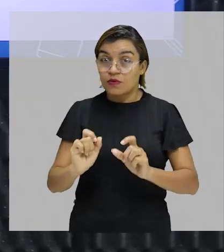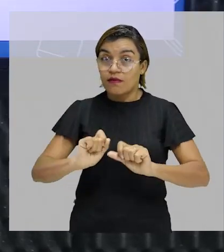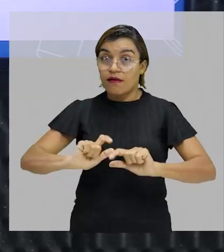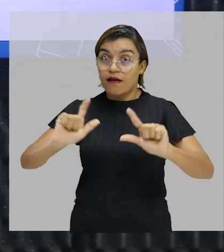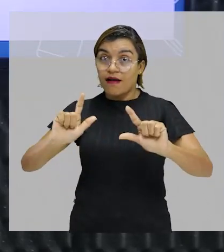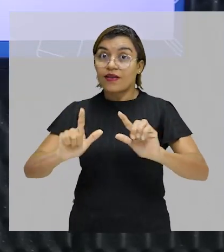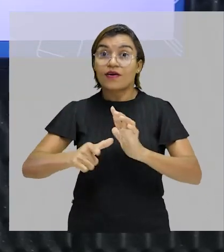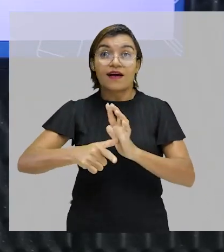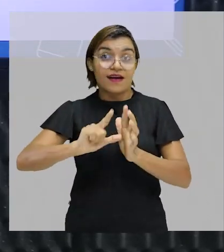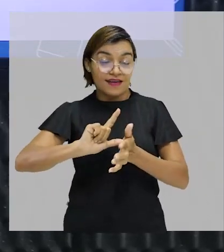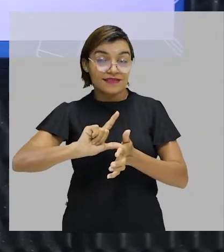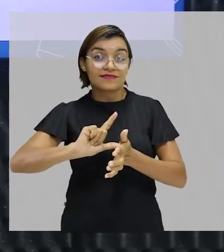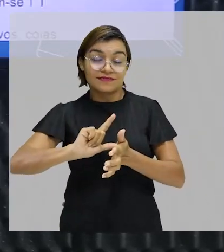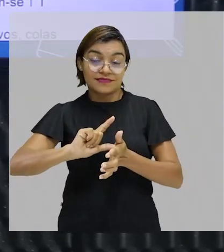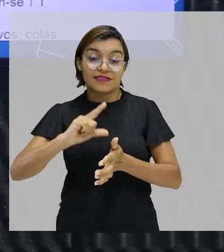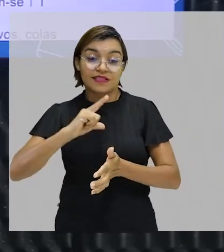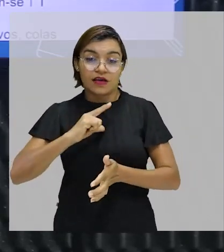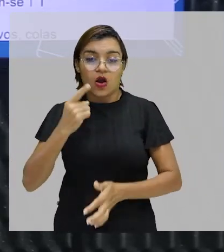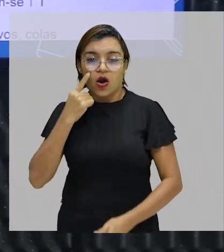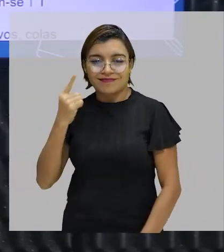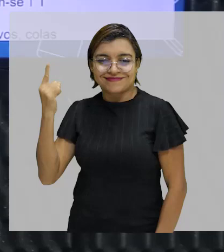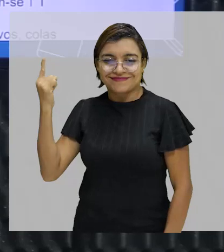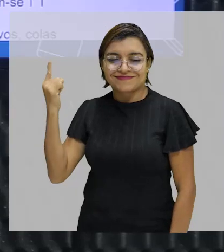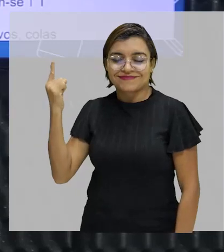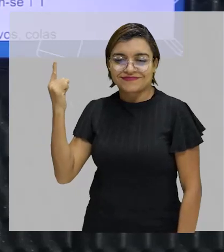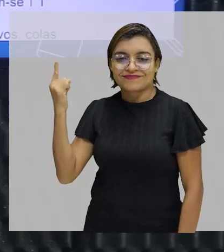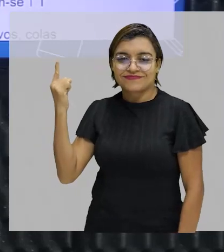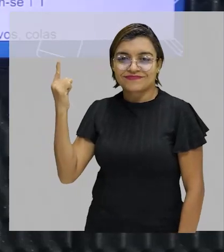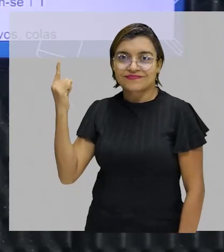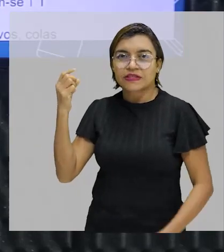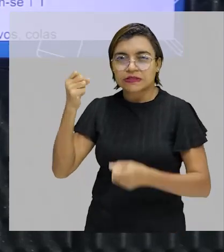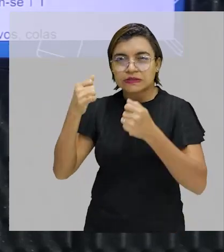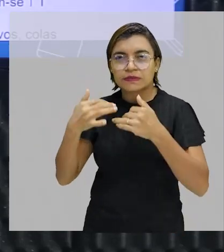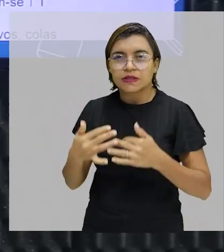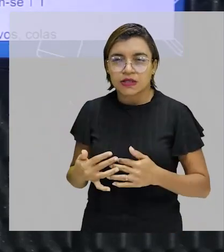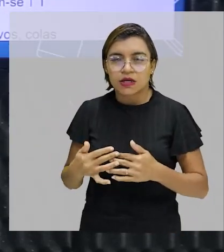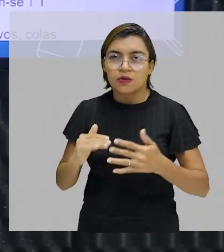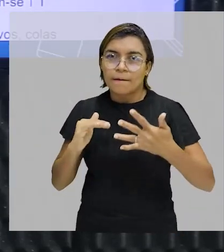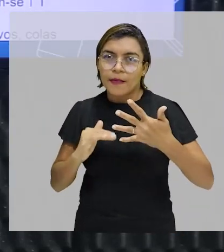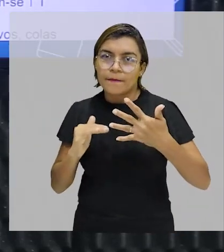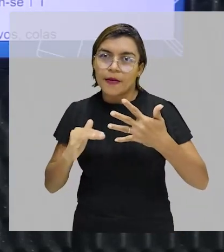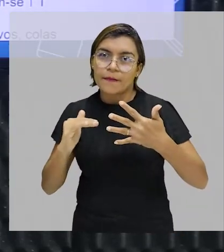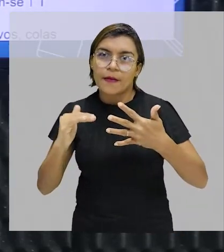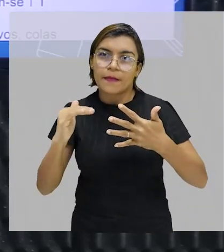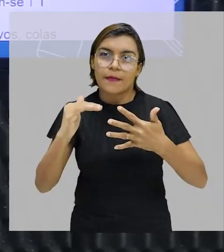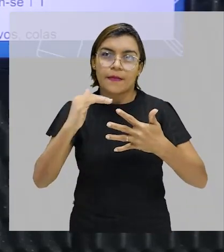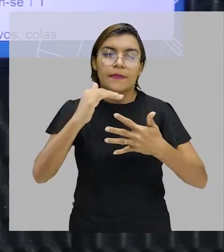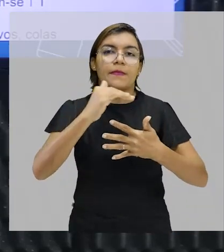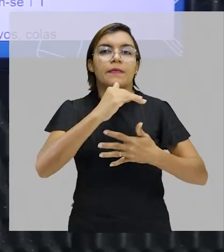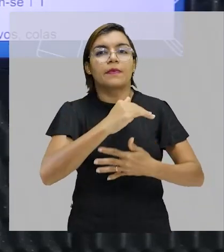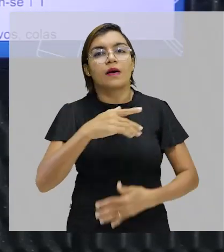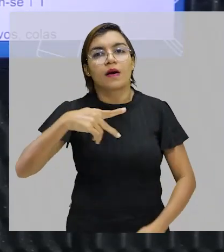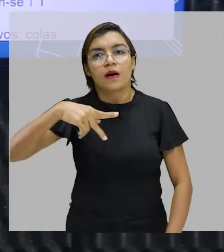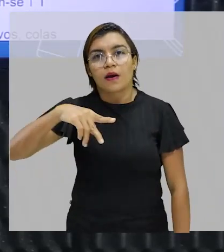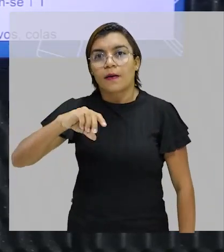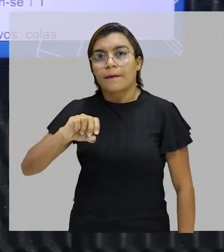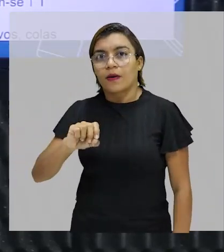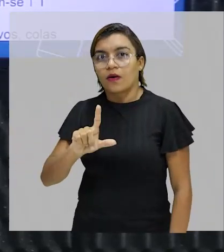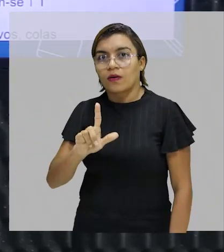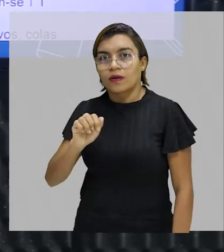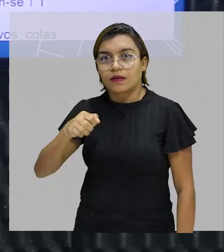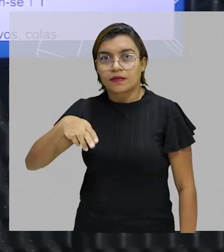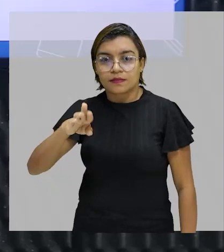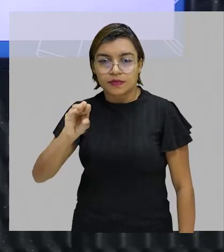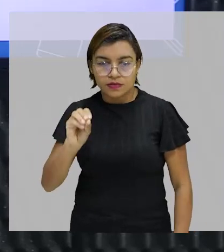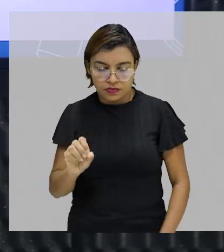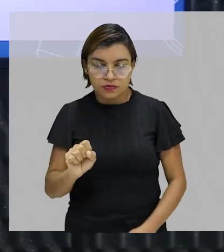ao slide anterior, que é esse slide aqui, ó, nós estamos falando da classificação dos polímeros, né?